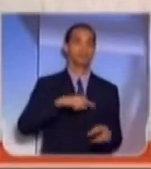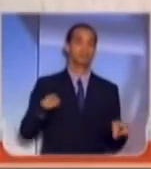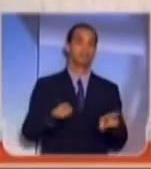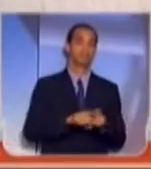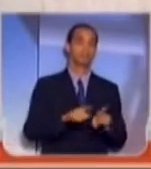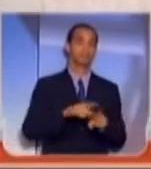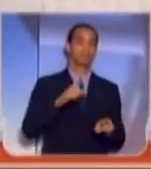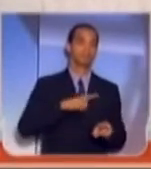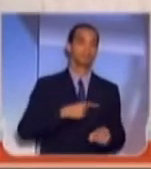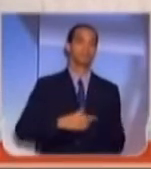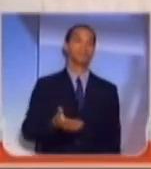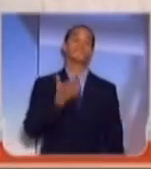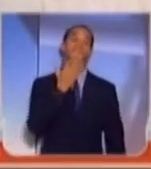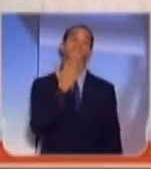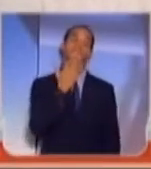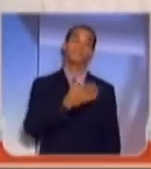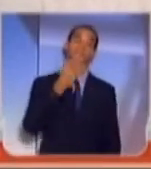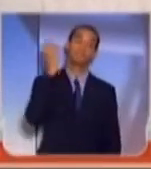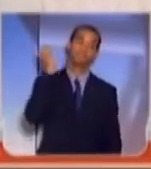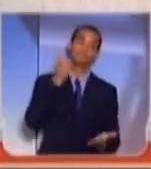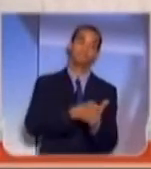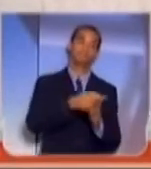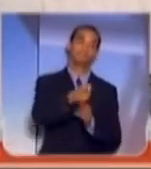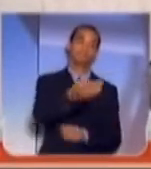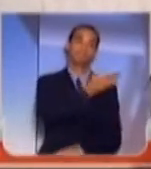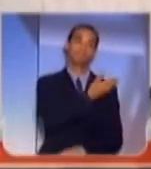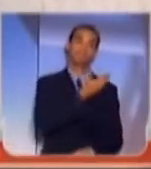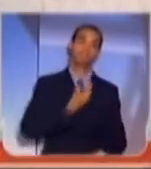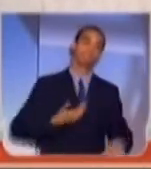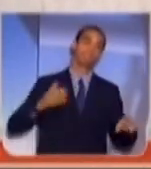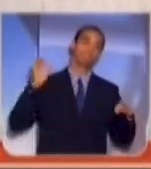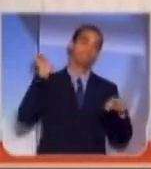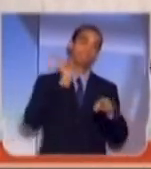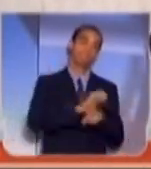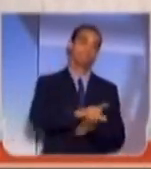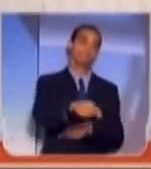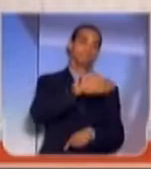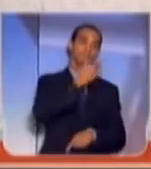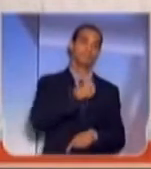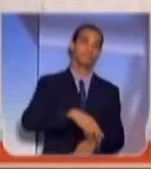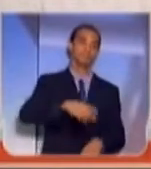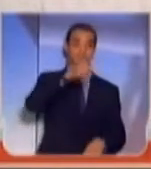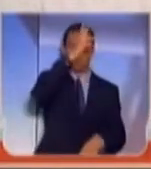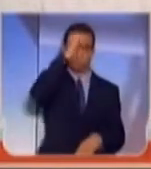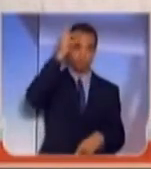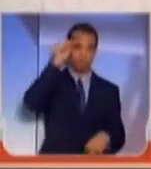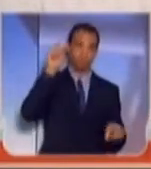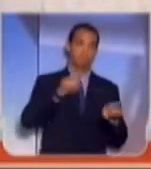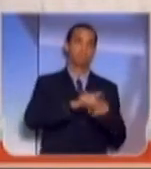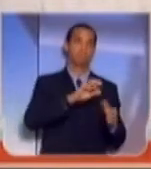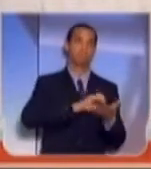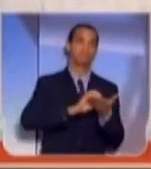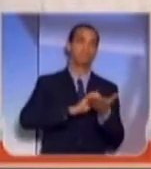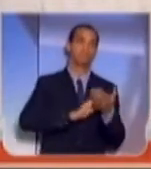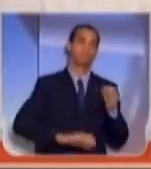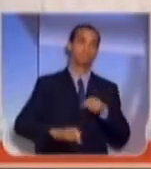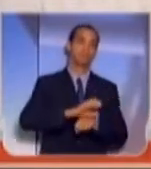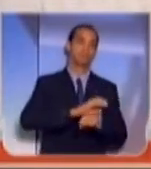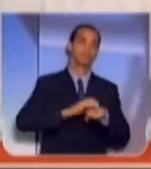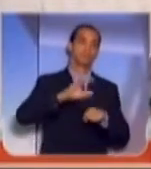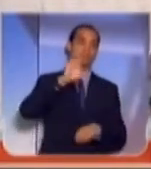também estamos exigindo do governo estadual do governador Geraldo Alckmin e do secretário da casa civil